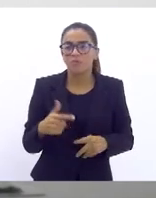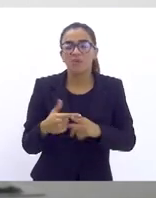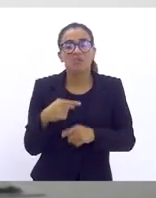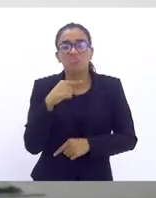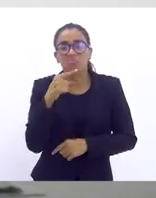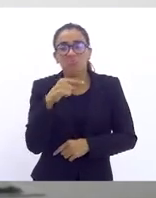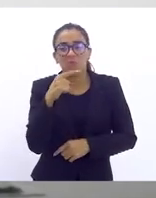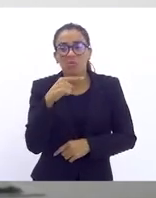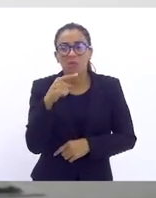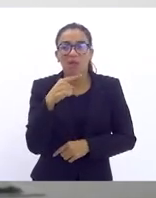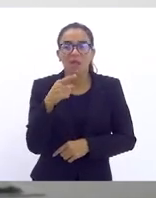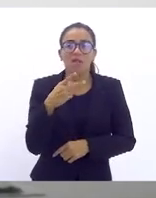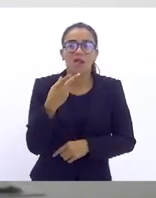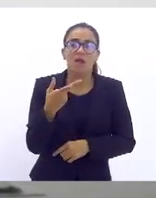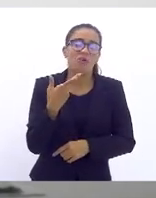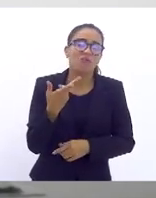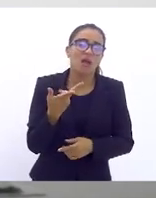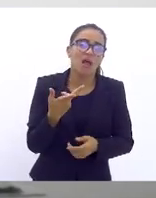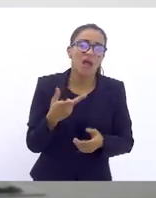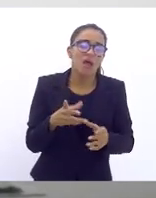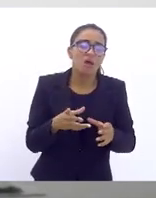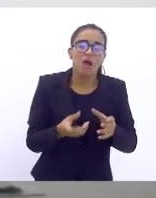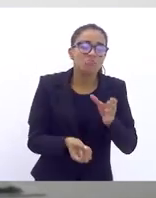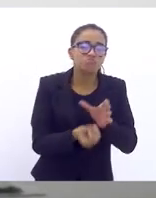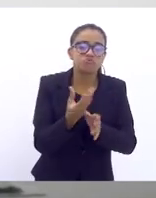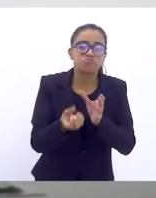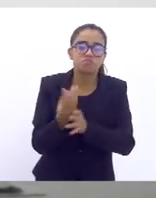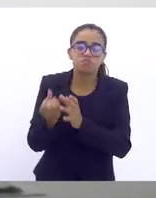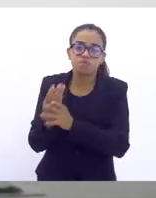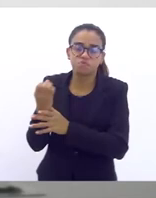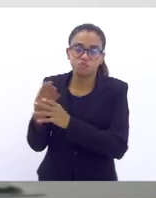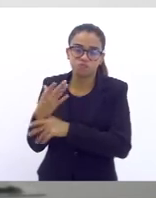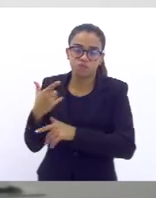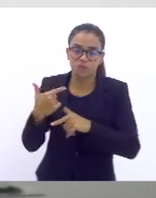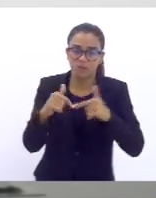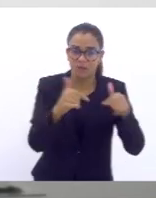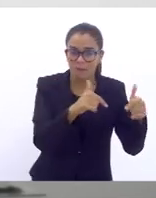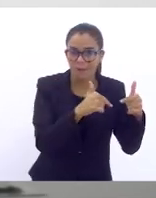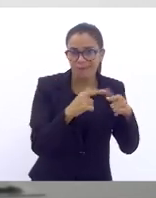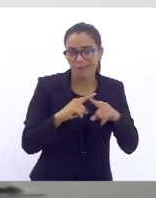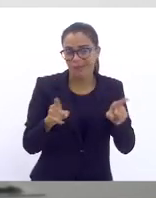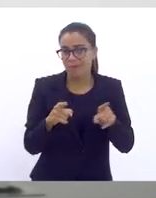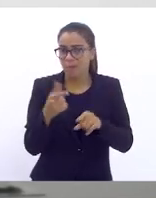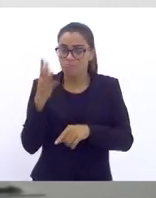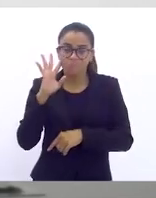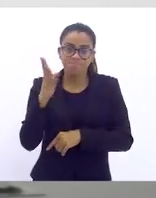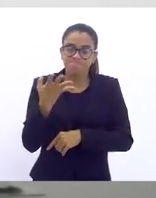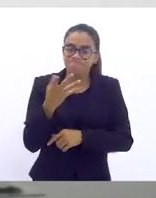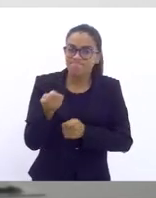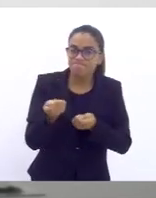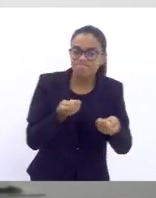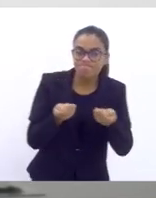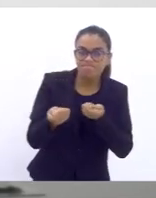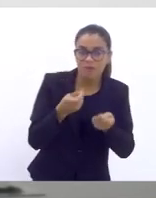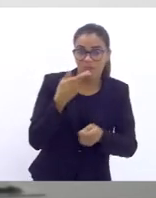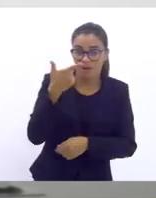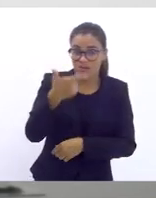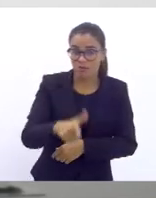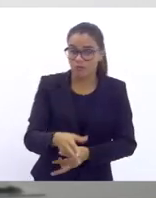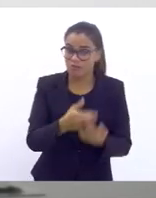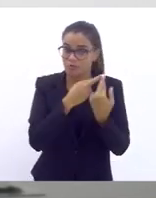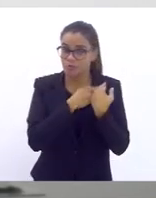eu abrir milhões de frentes e não conseguia atingir todos os milhões mas também ao mesmo tempo é o que eu volto a falar de